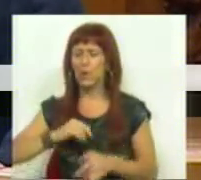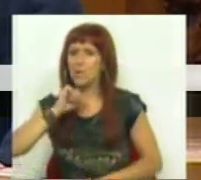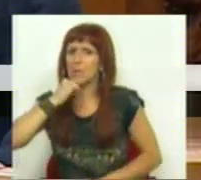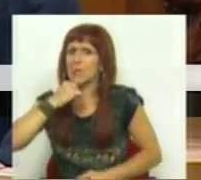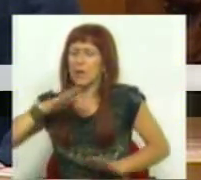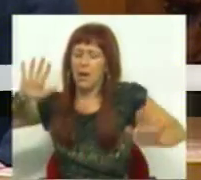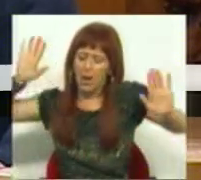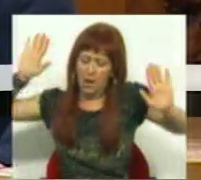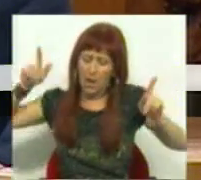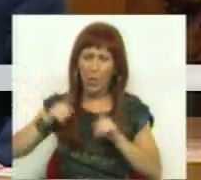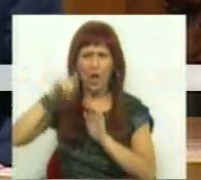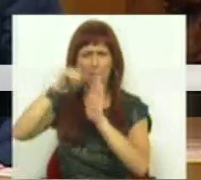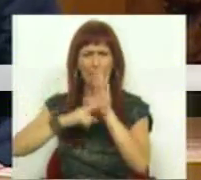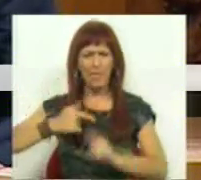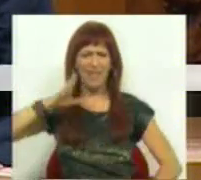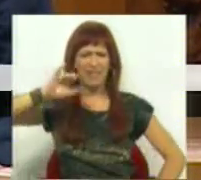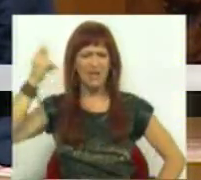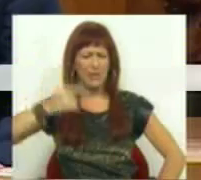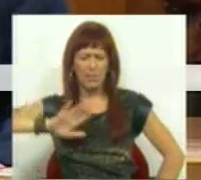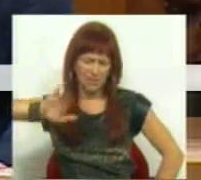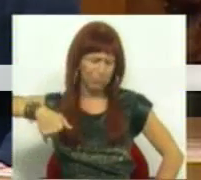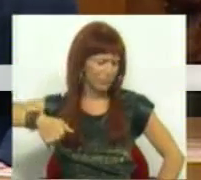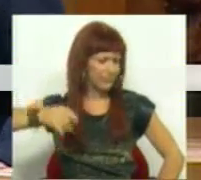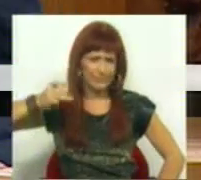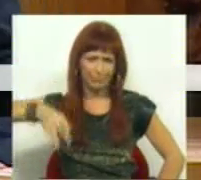do que as tábuas dos 10 mandamentos.